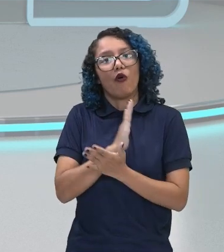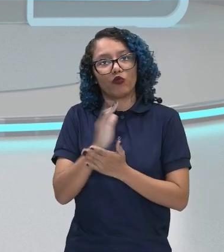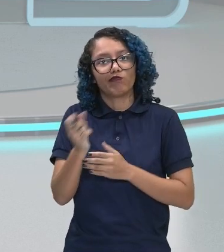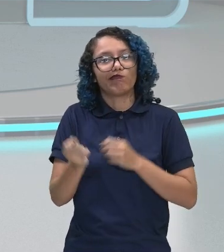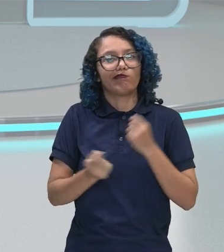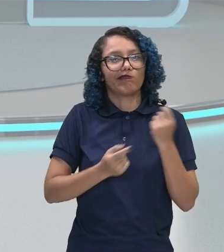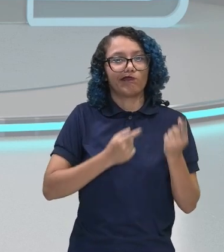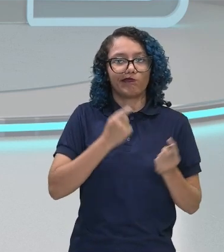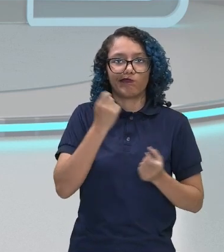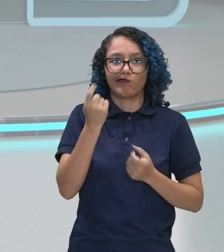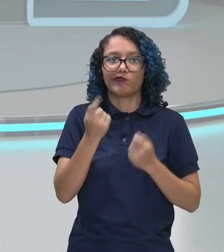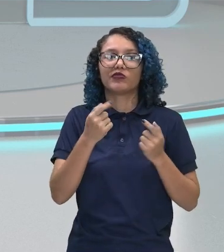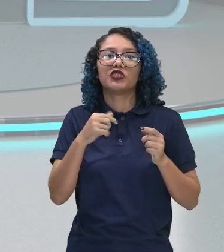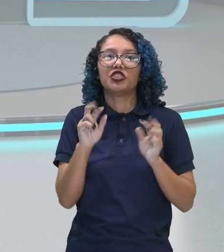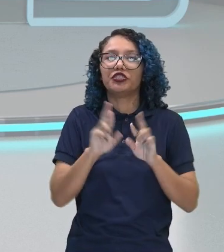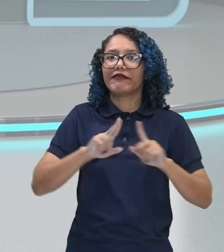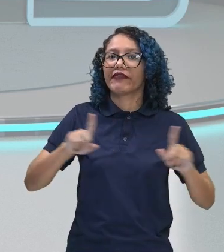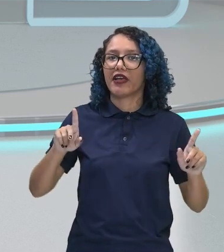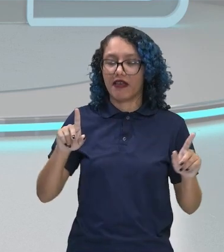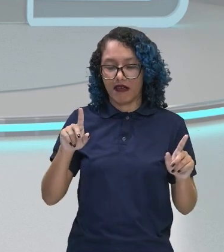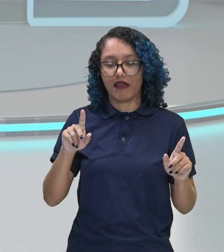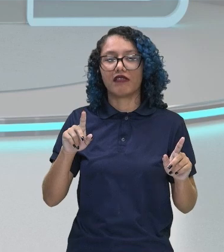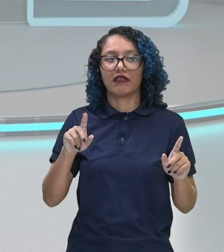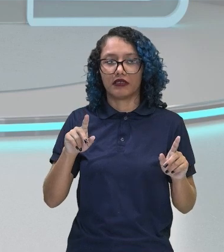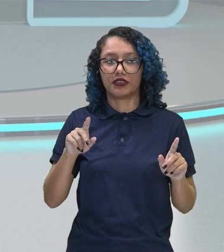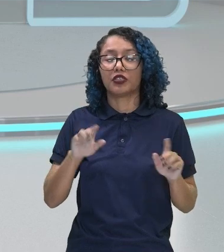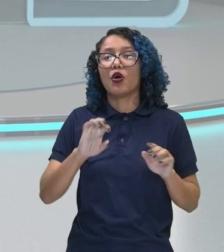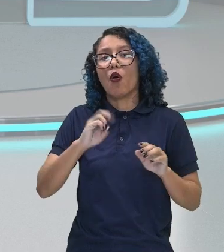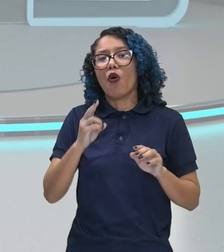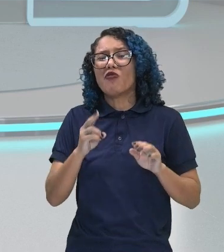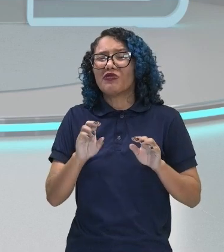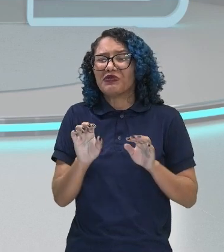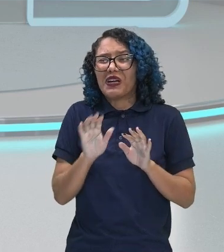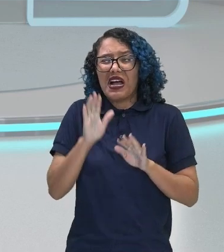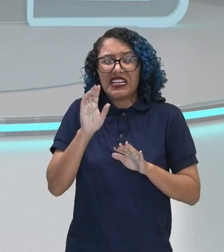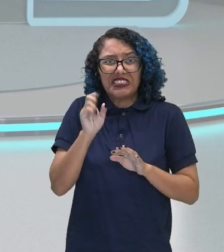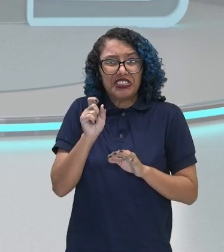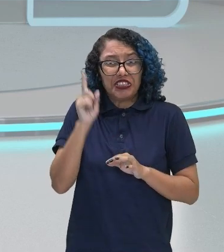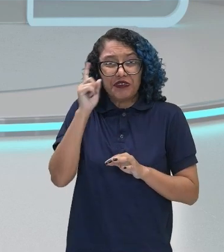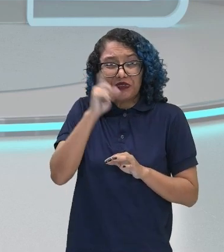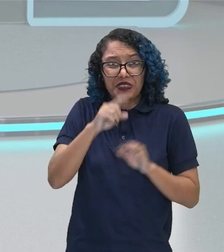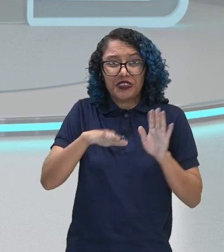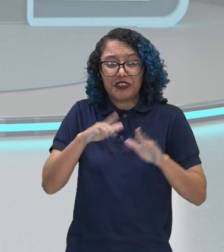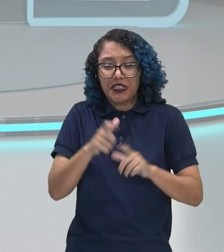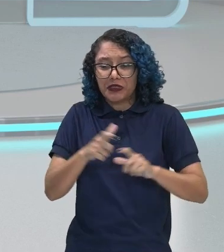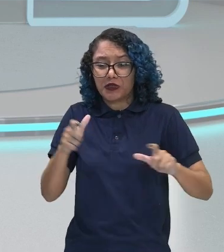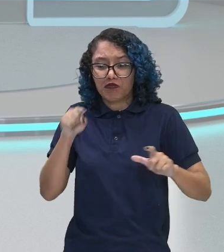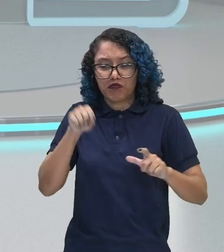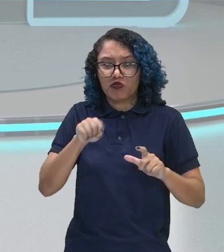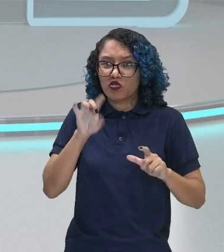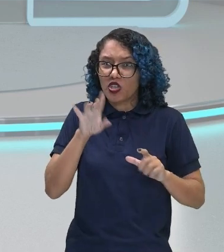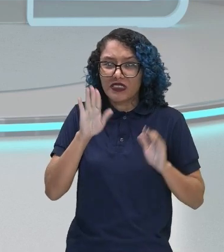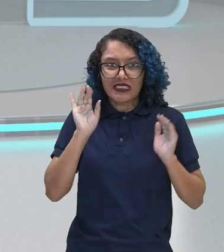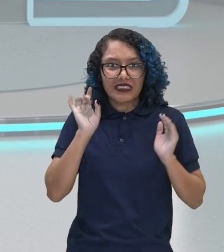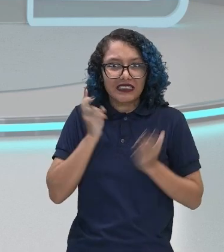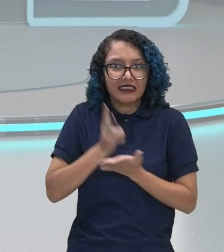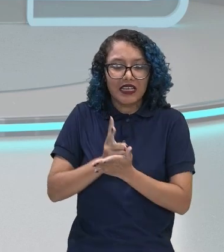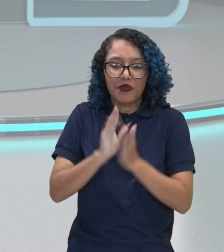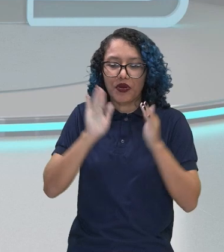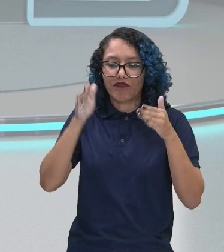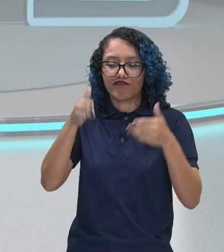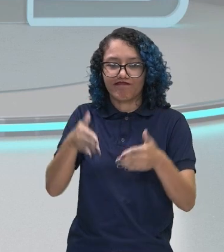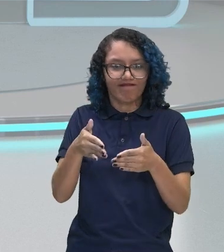uma determinada definição ela dá conta de todas as situações que ocorrem na língua, tá? Mas a gente